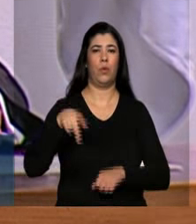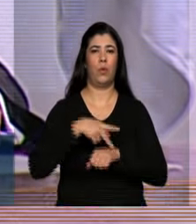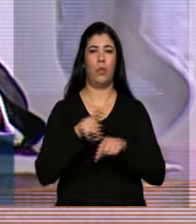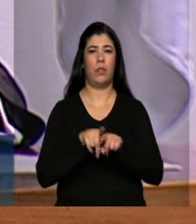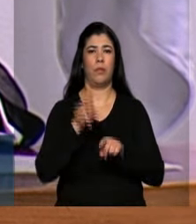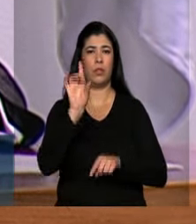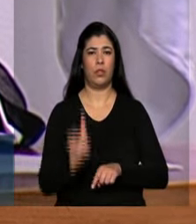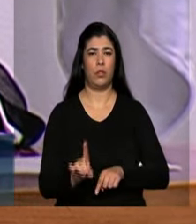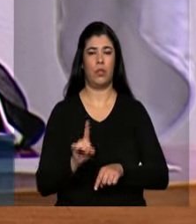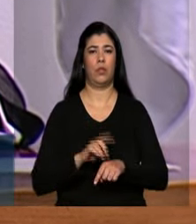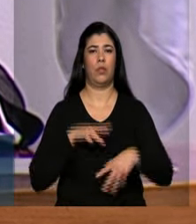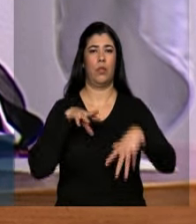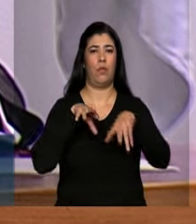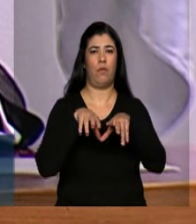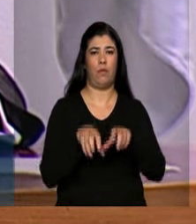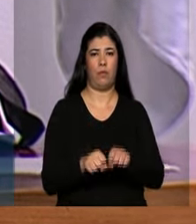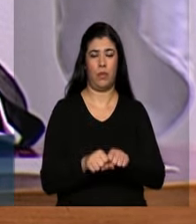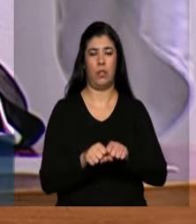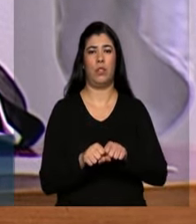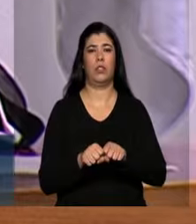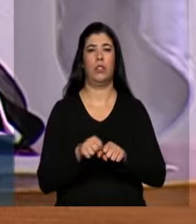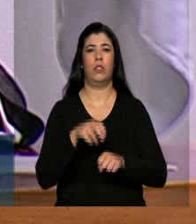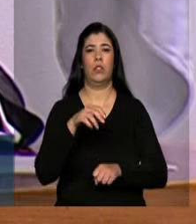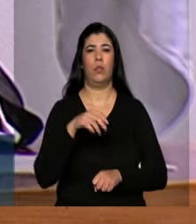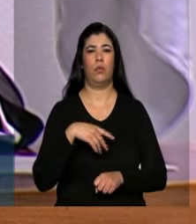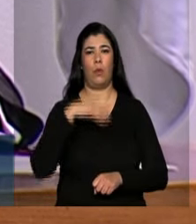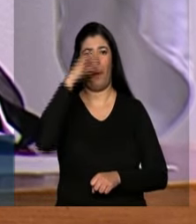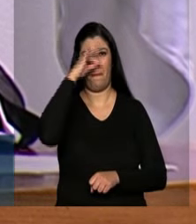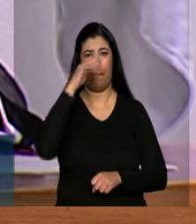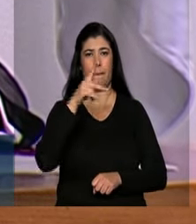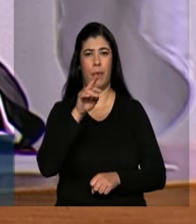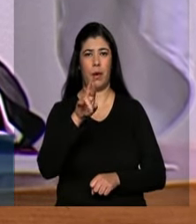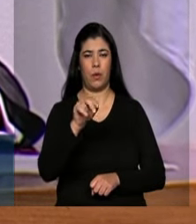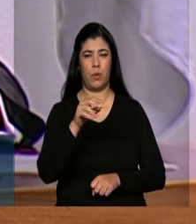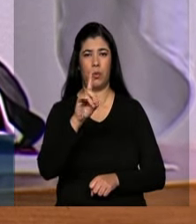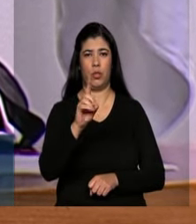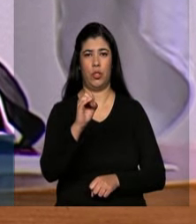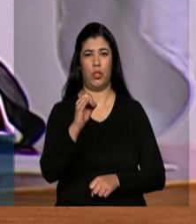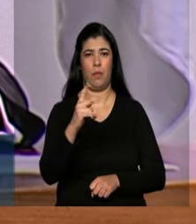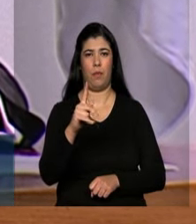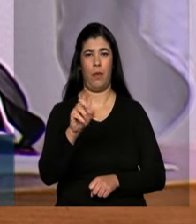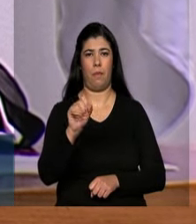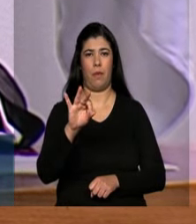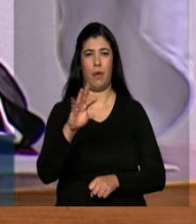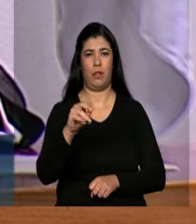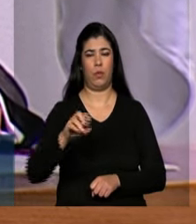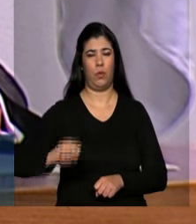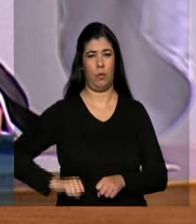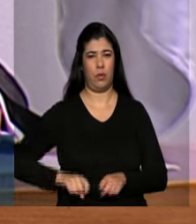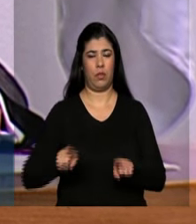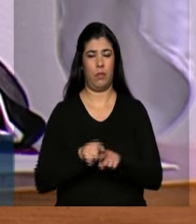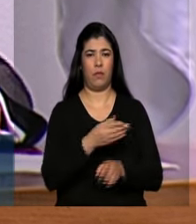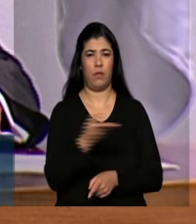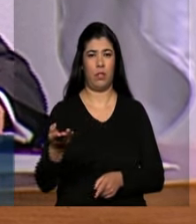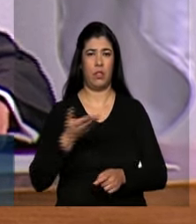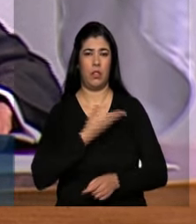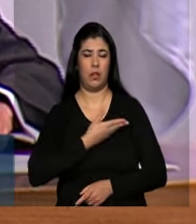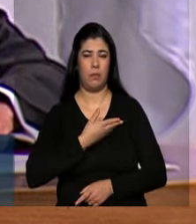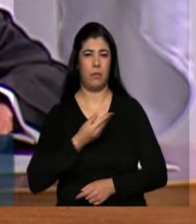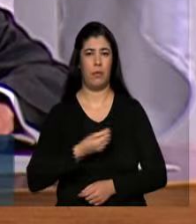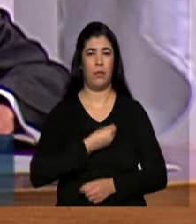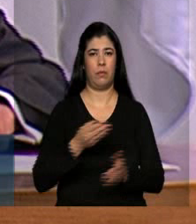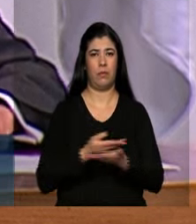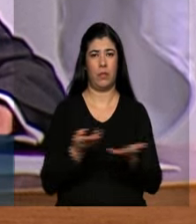senhor Diretor da Academia Diplomática do Peru, que nos honra com a sua presença, meus colegas, minhas colegas, senhoras e senhores.